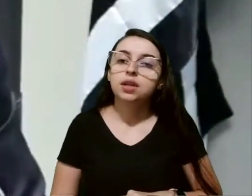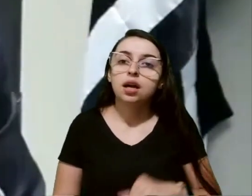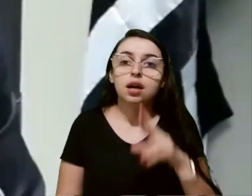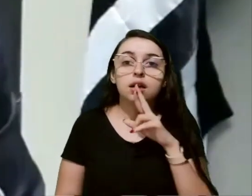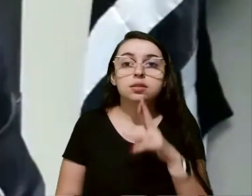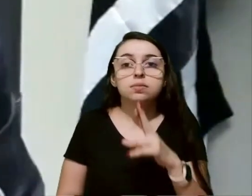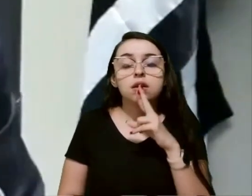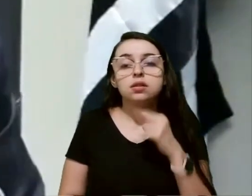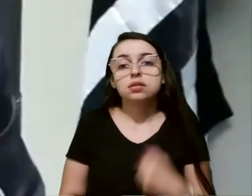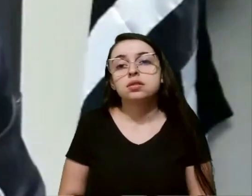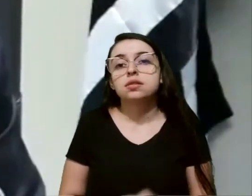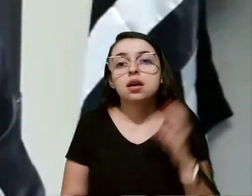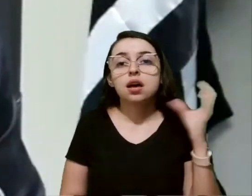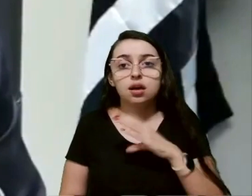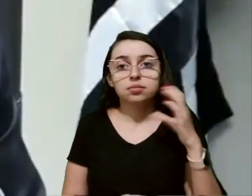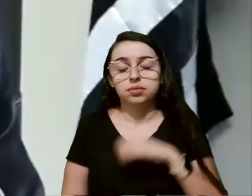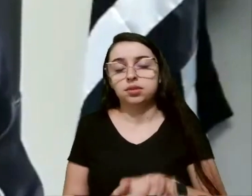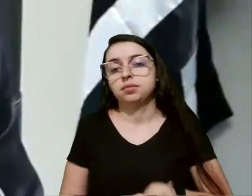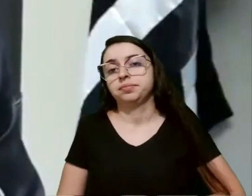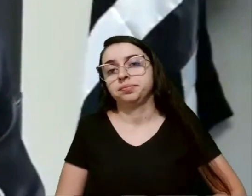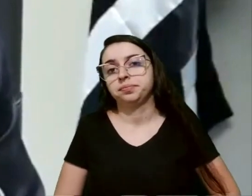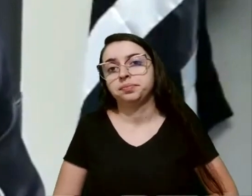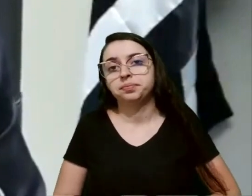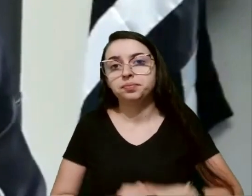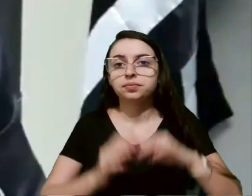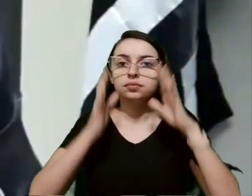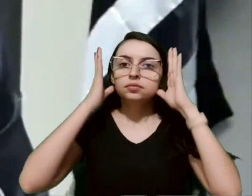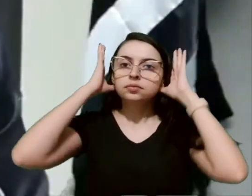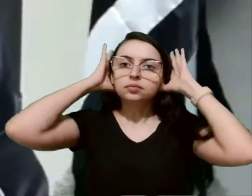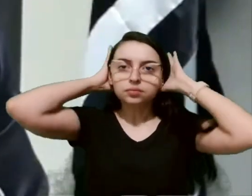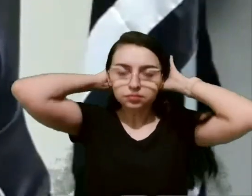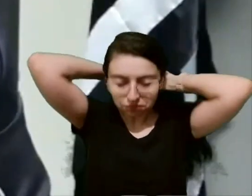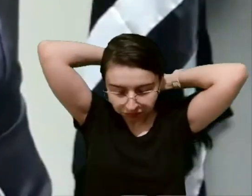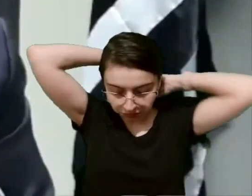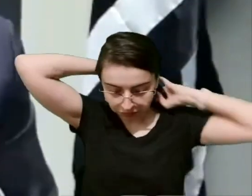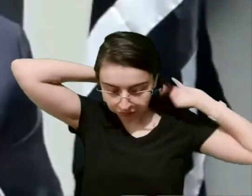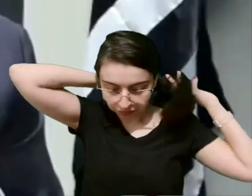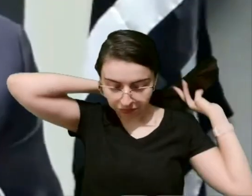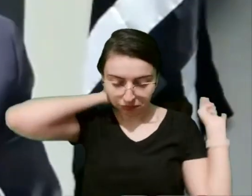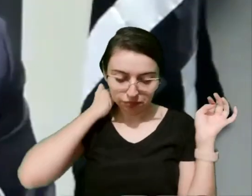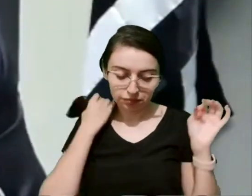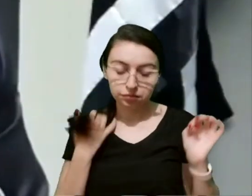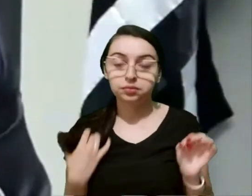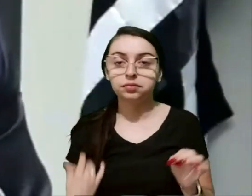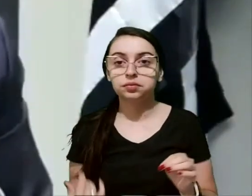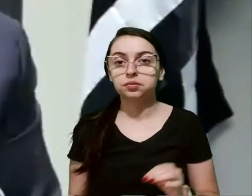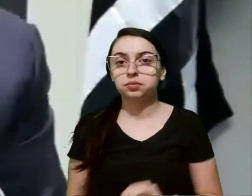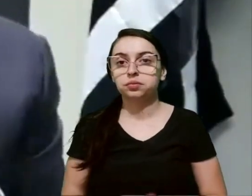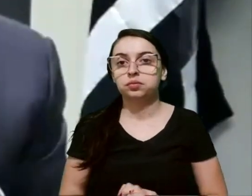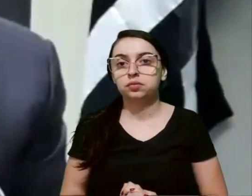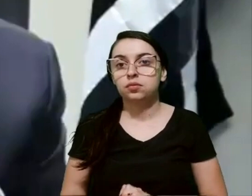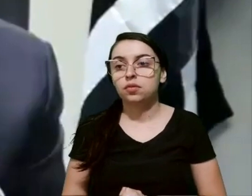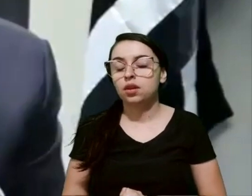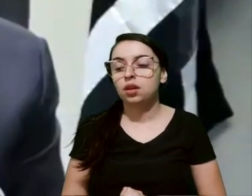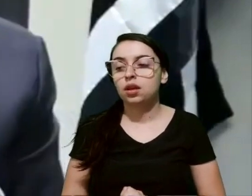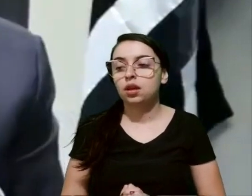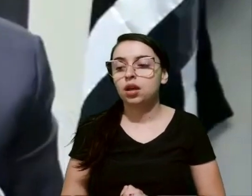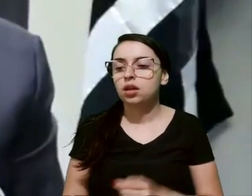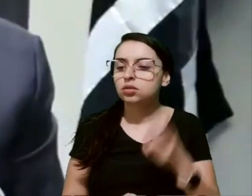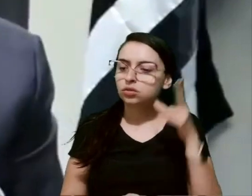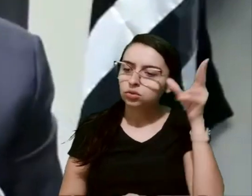essas respostas o mais rapidamente possível, né. E então, esse é um